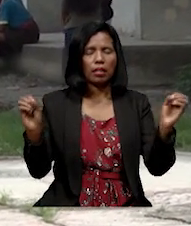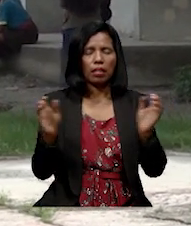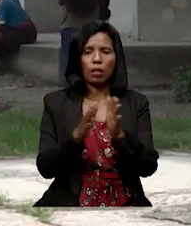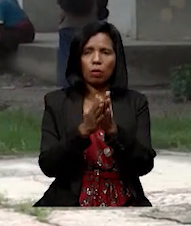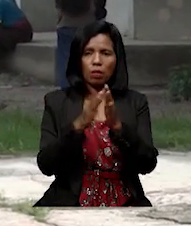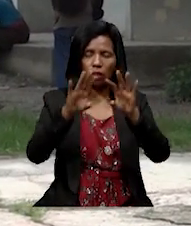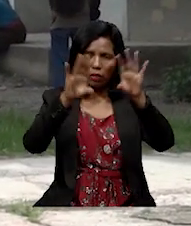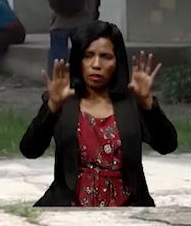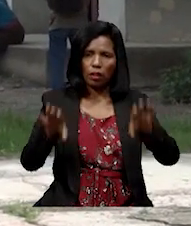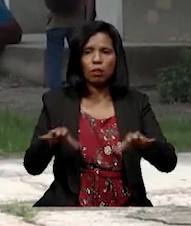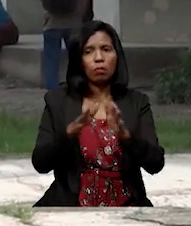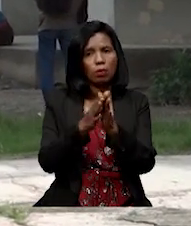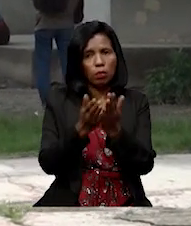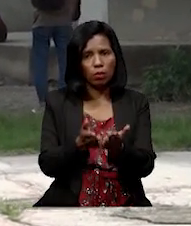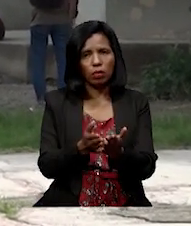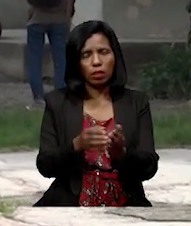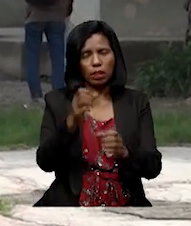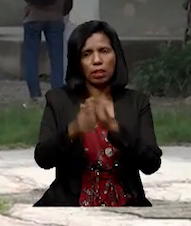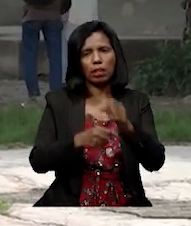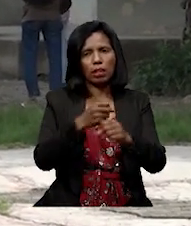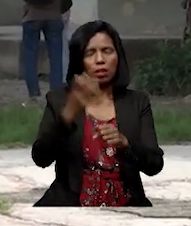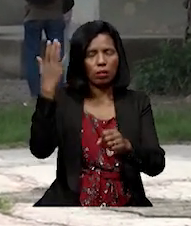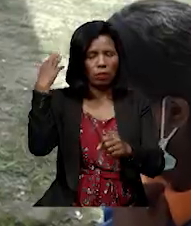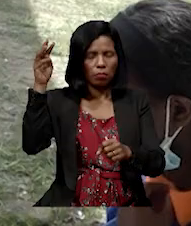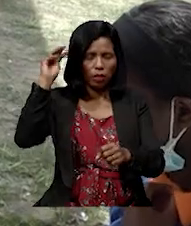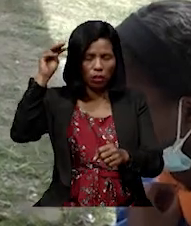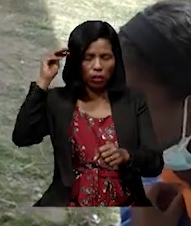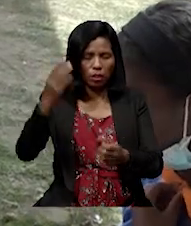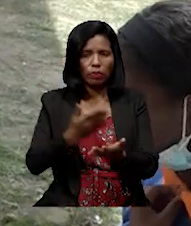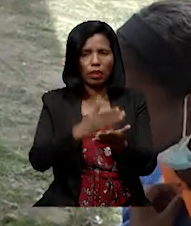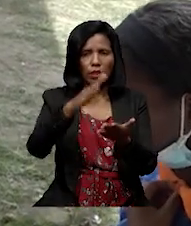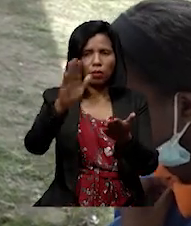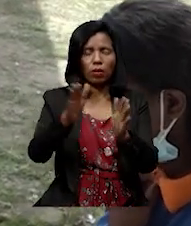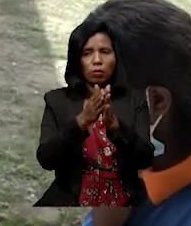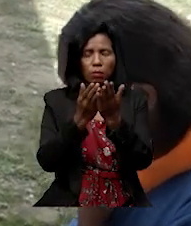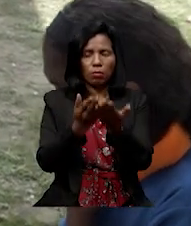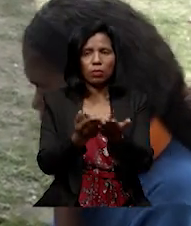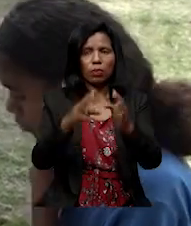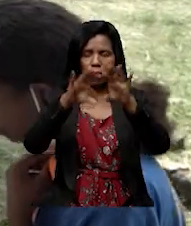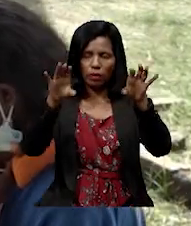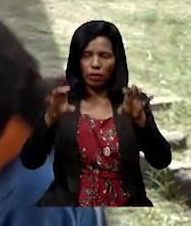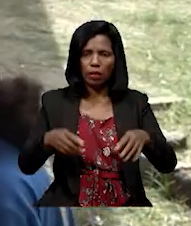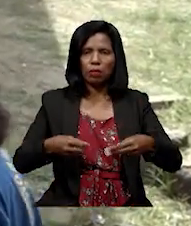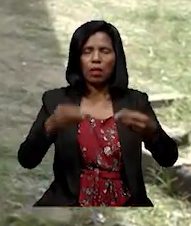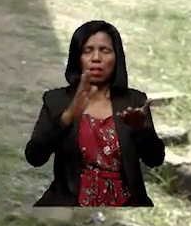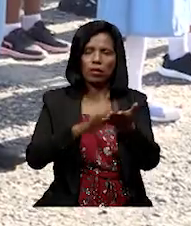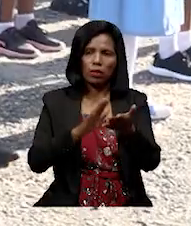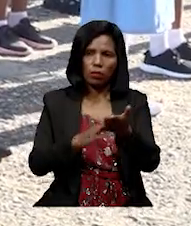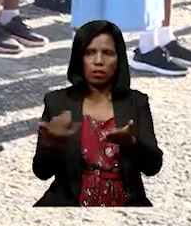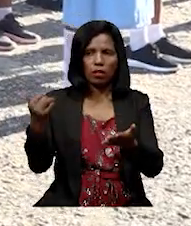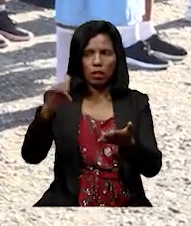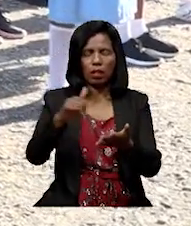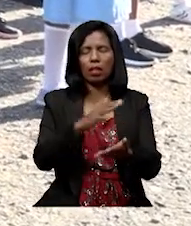escolar, tamba iha tinang kotuk ministério distribui ona caderneta balon ba escola, no se distribui mos ba escola Hiraknebe se